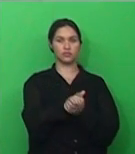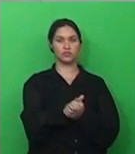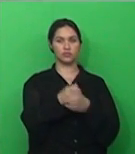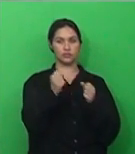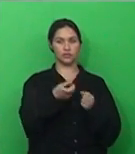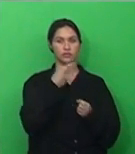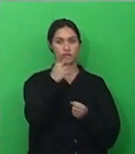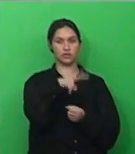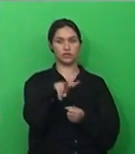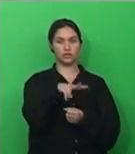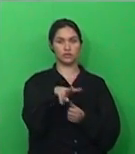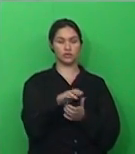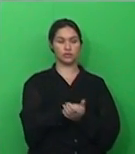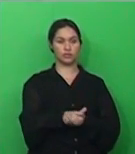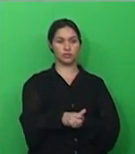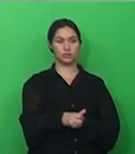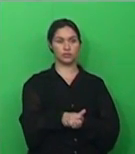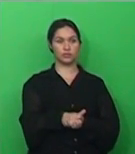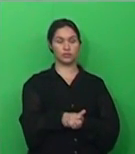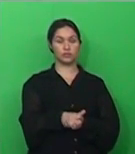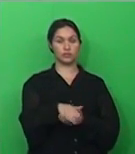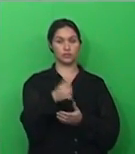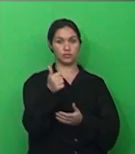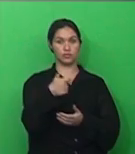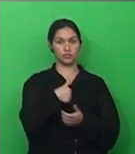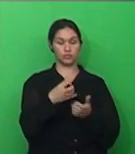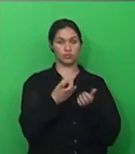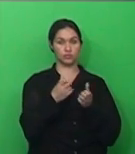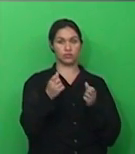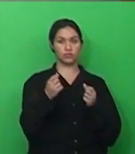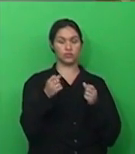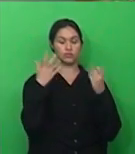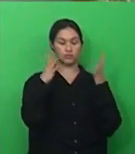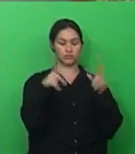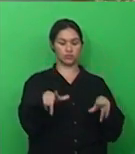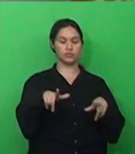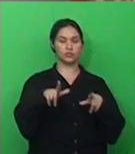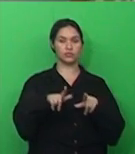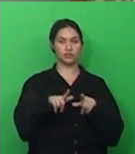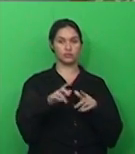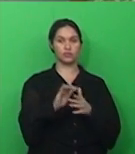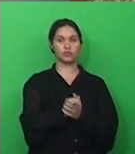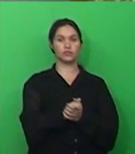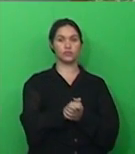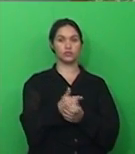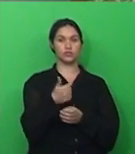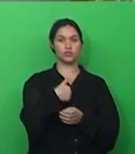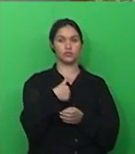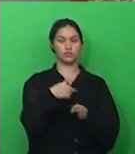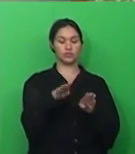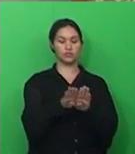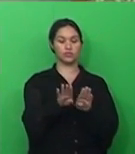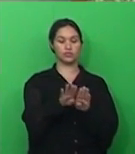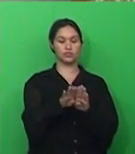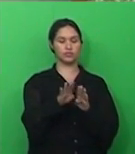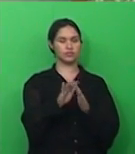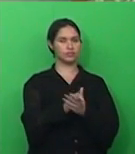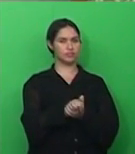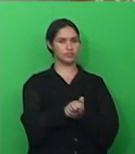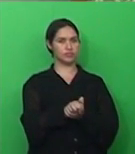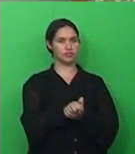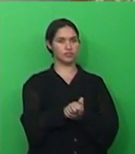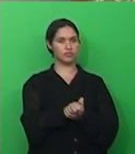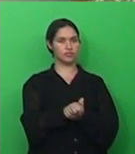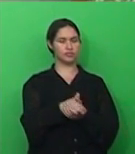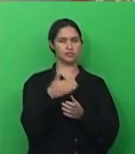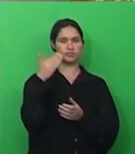vereador. Boa parte, vereador. Primeiro, parabenizar pelo requerimento e realmente me causa um pouco de estranheza a